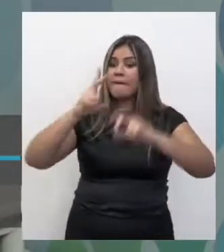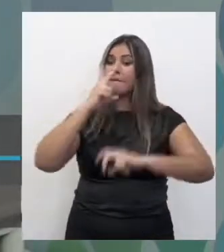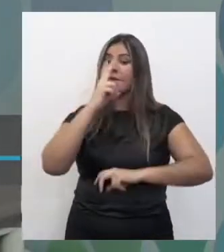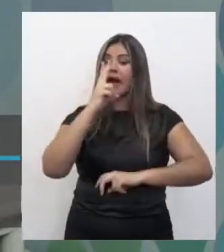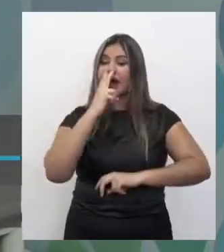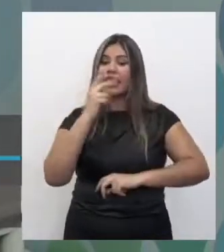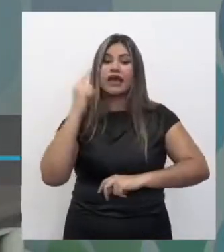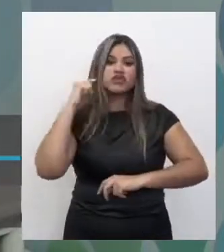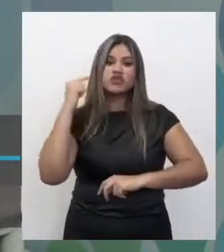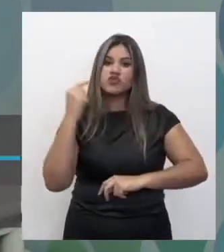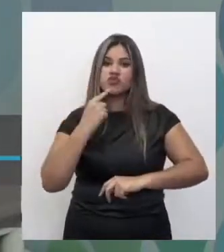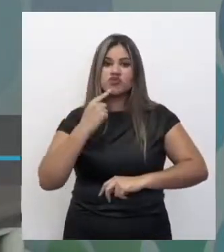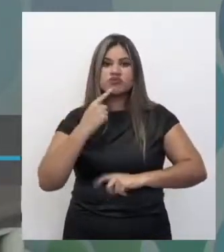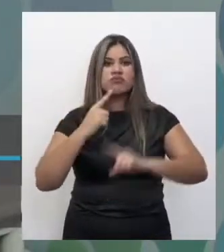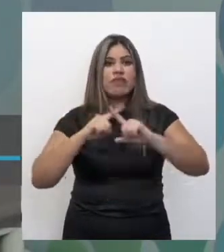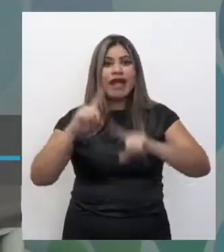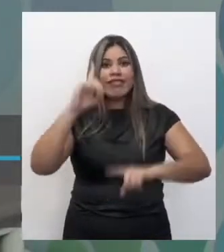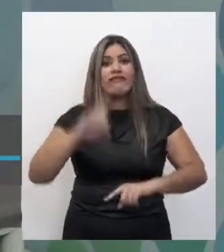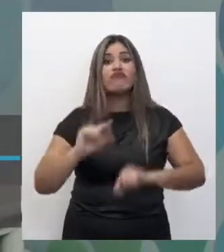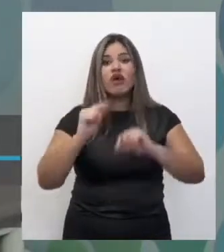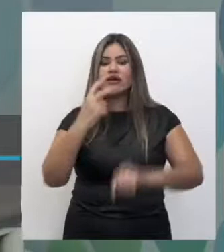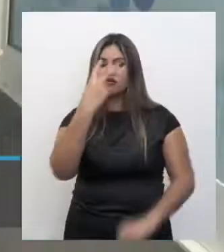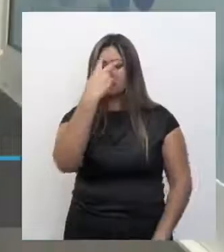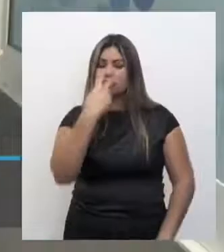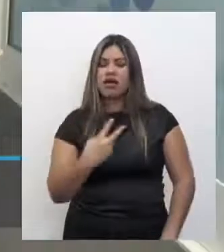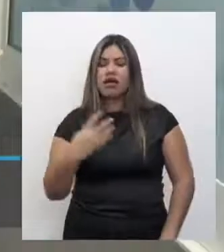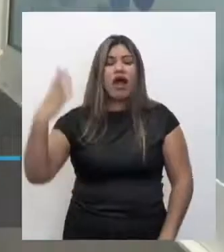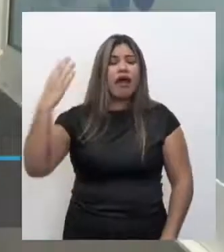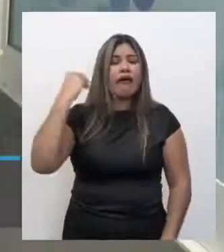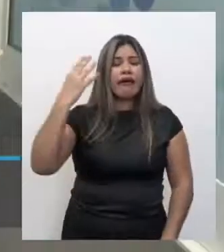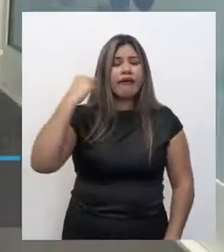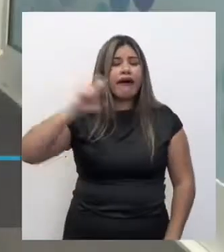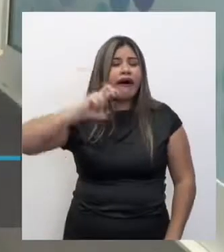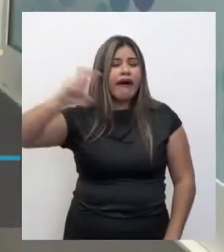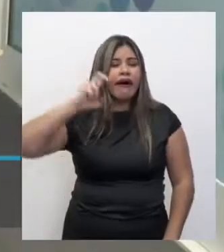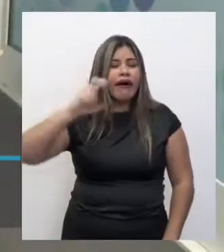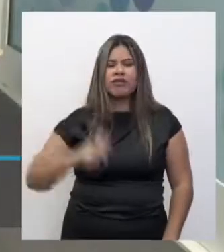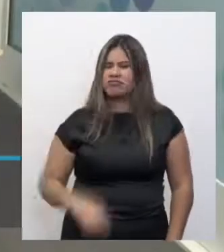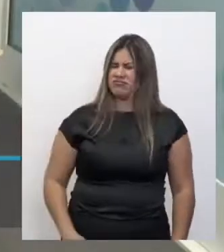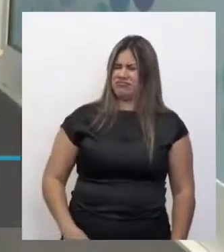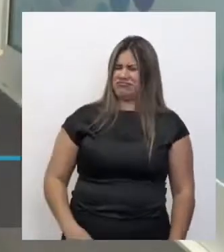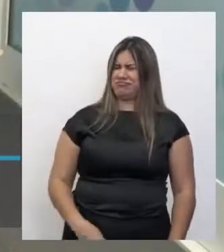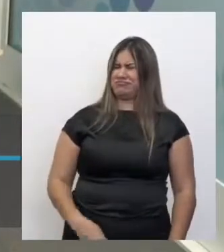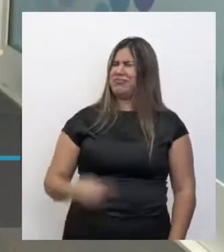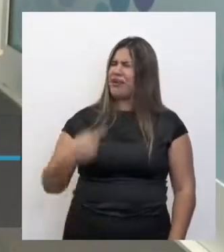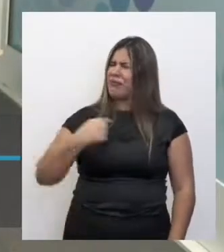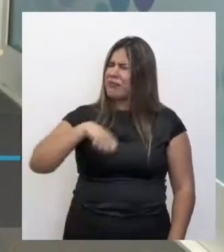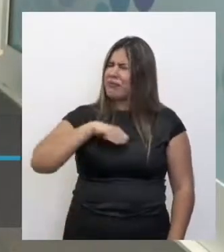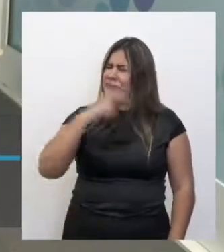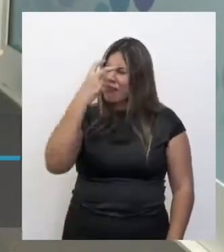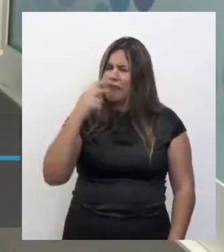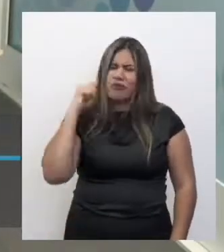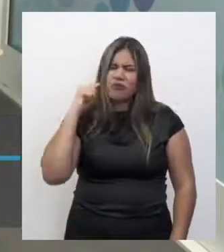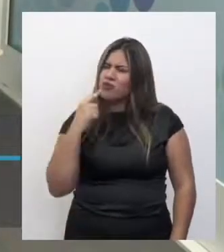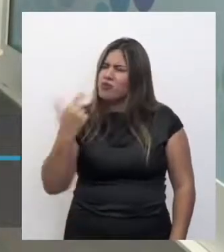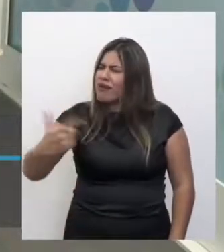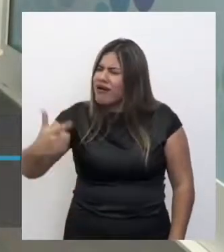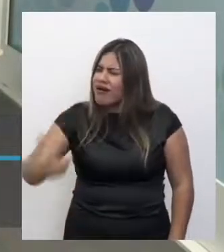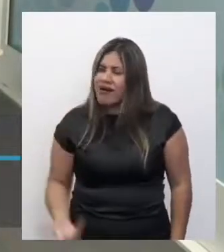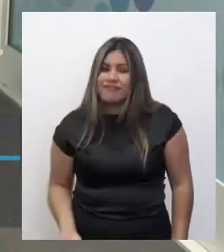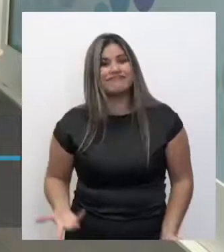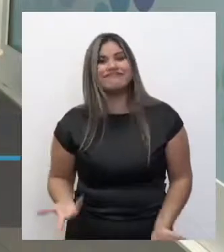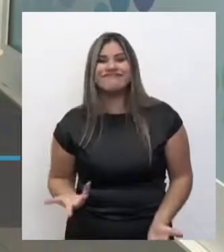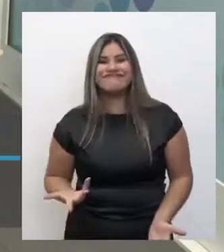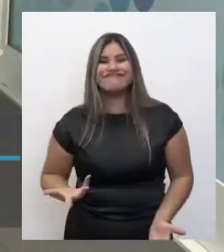precisa falar mais alto, ele escuta bem, né? É verdade. Então, ele trata como criança, então tem isso também, né? É verdade, gente.